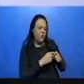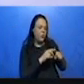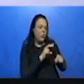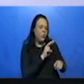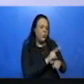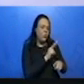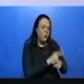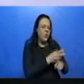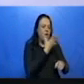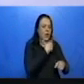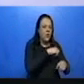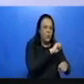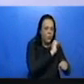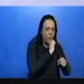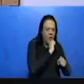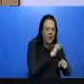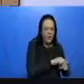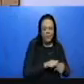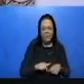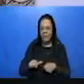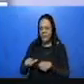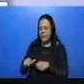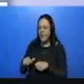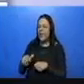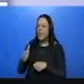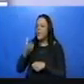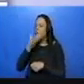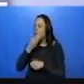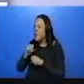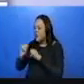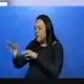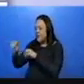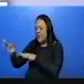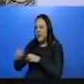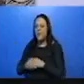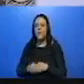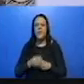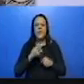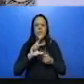Não, Cão Negro, e aí ele grita, né? Eu tenho uma onomatopeia aqui.